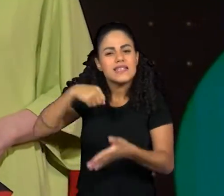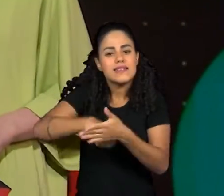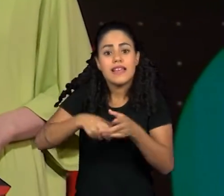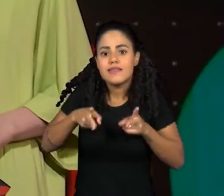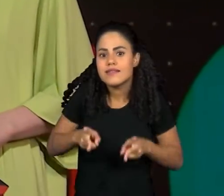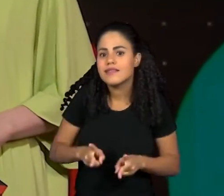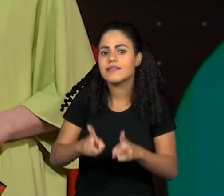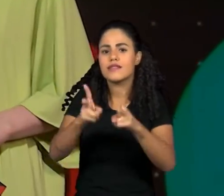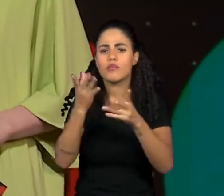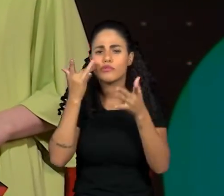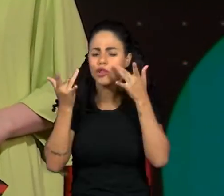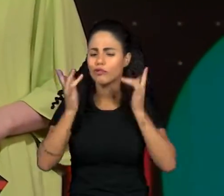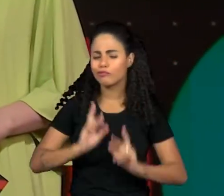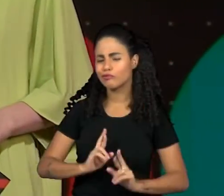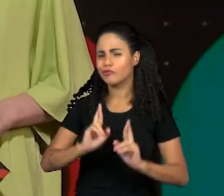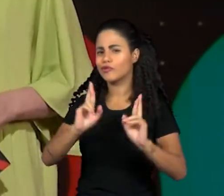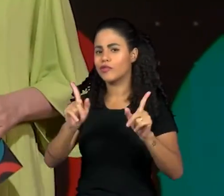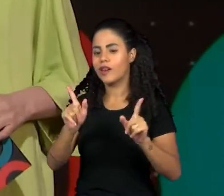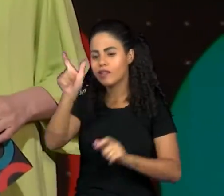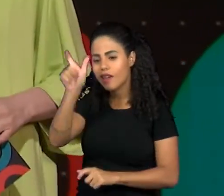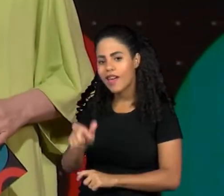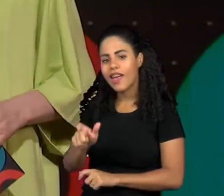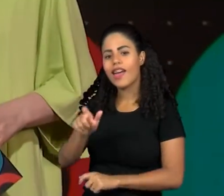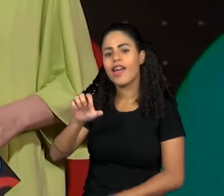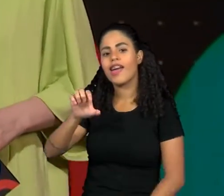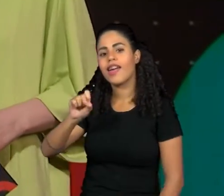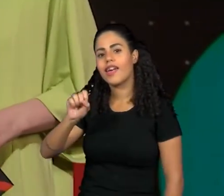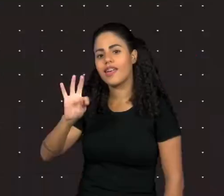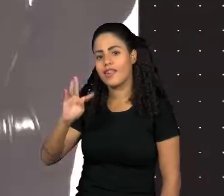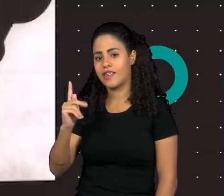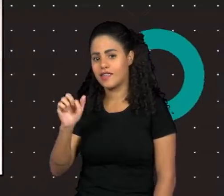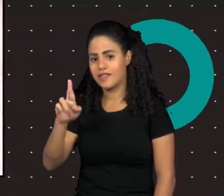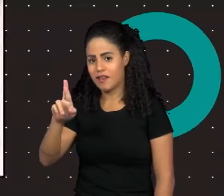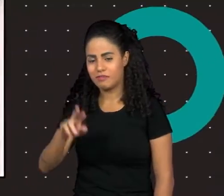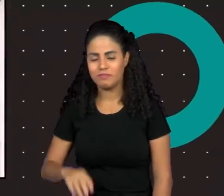teatro não convencional. Ela é Esther Góes.